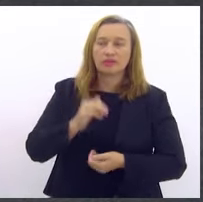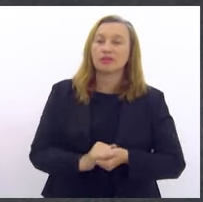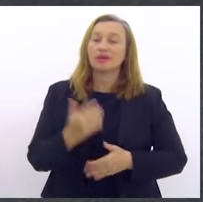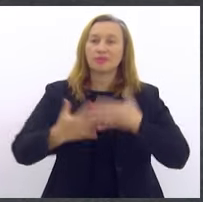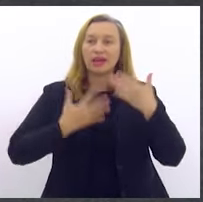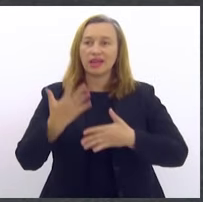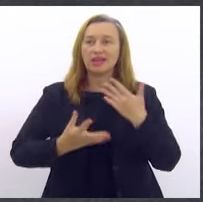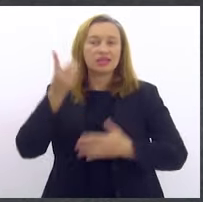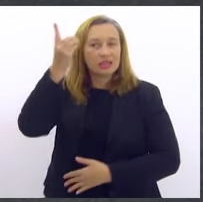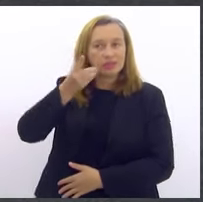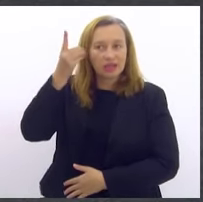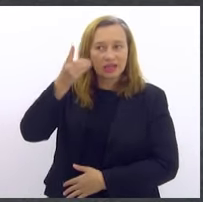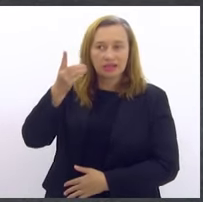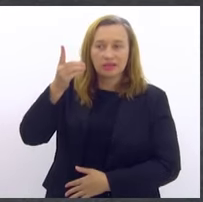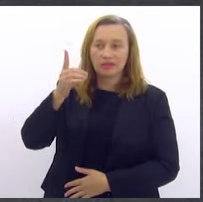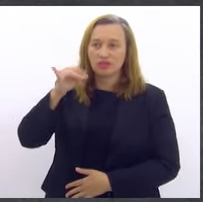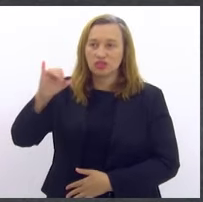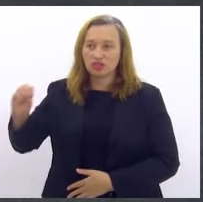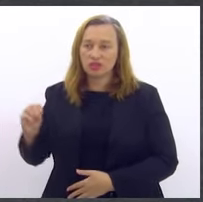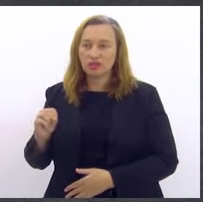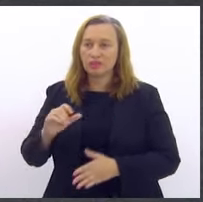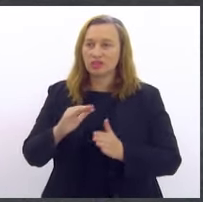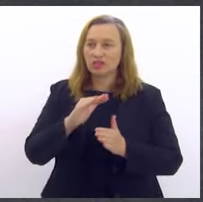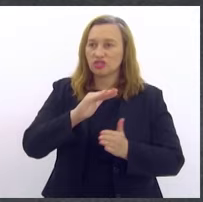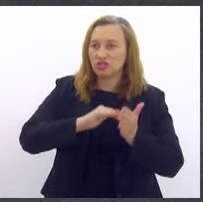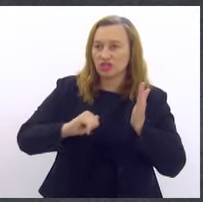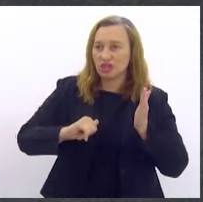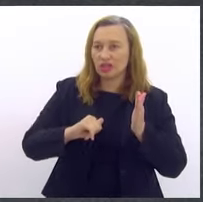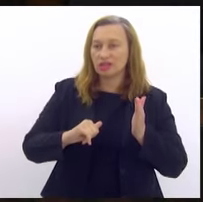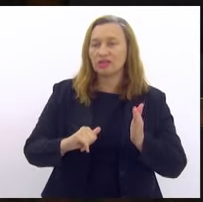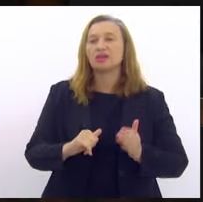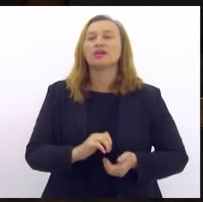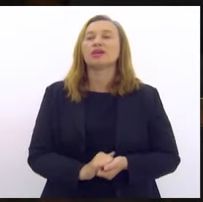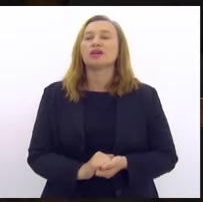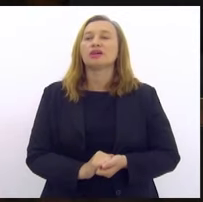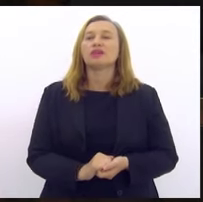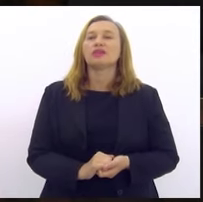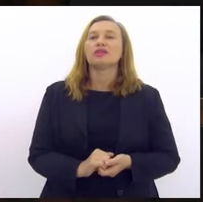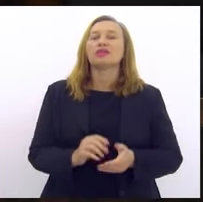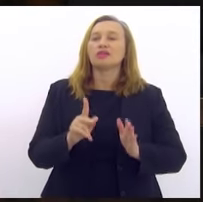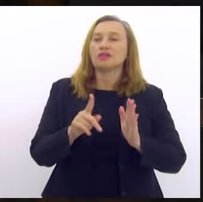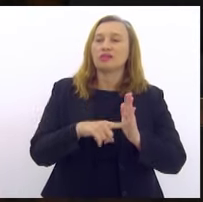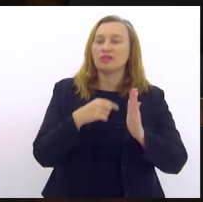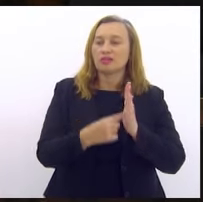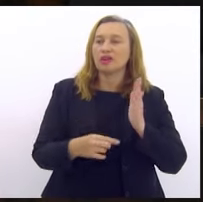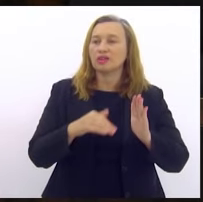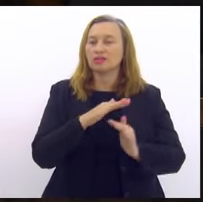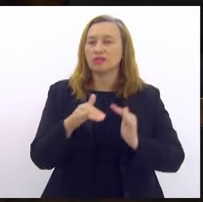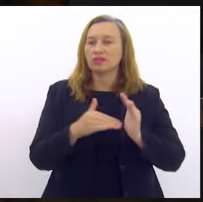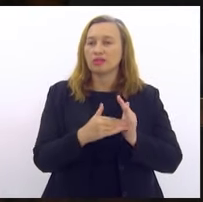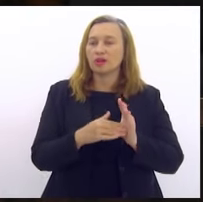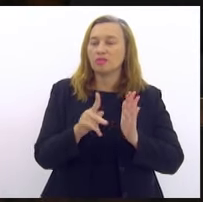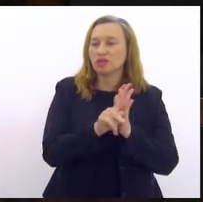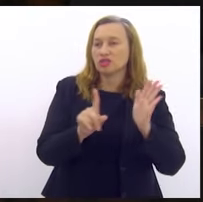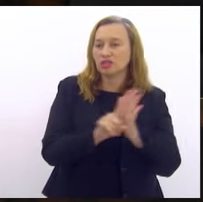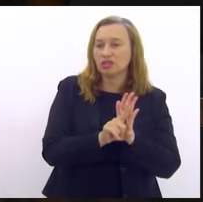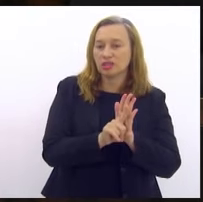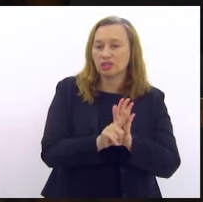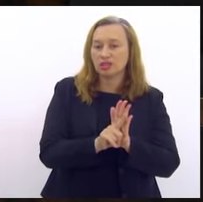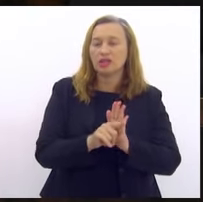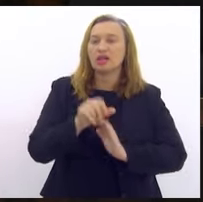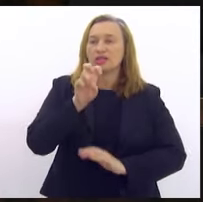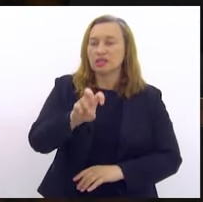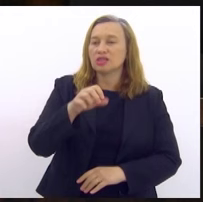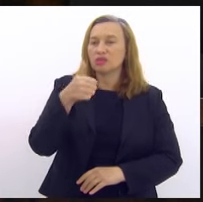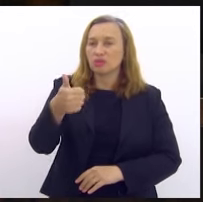do deputado Marcelo do Seu Dino, é pela derrubada do veto, presidente. Veto total aposto ao projeto de lei complementar